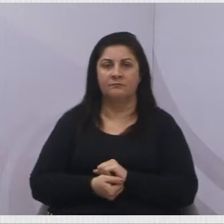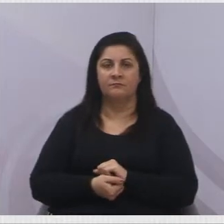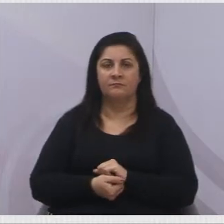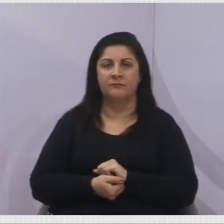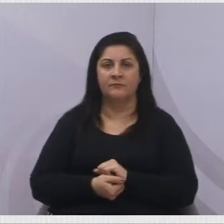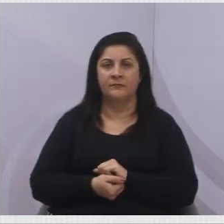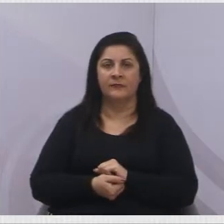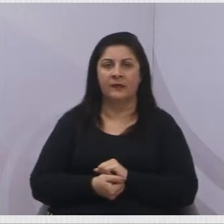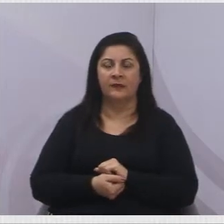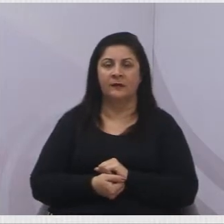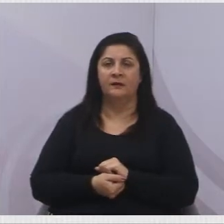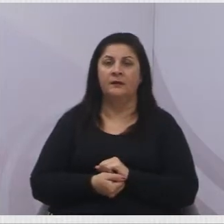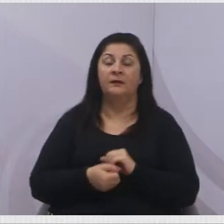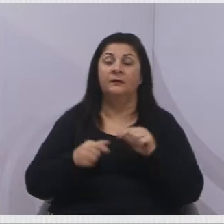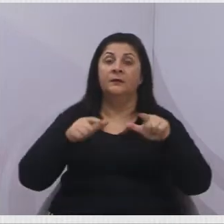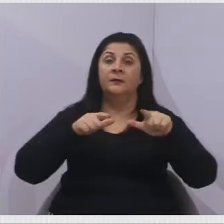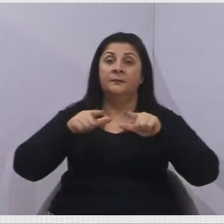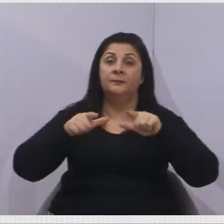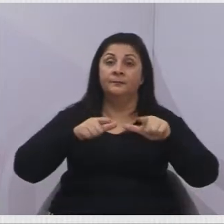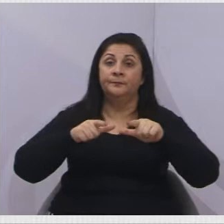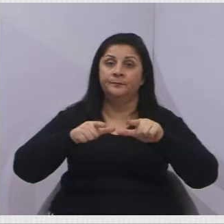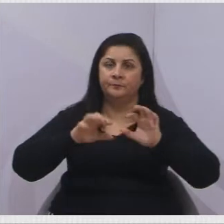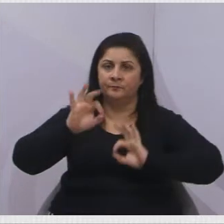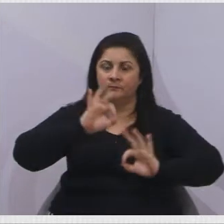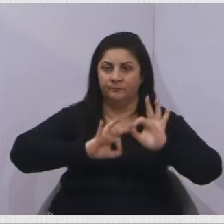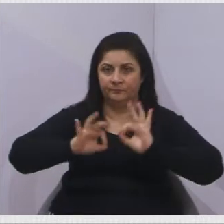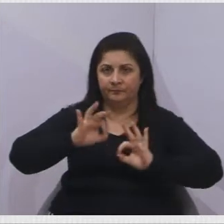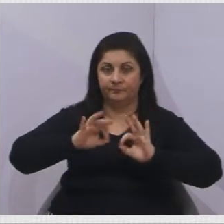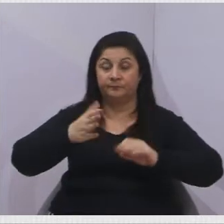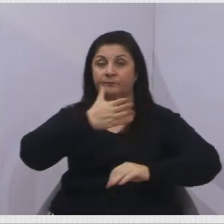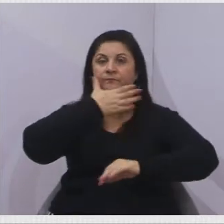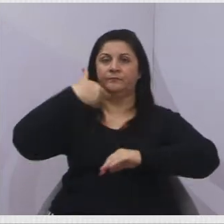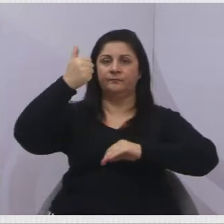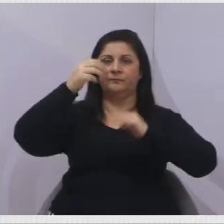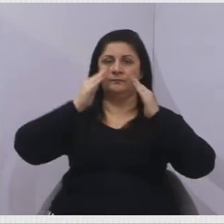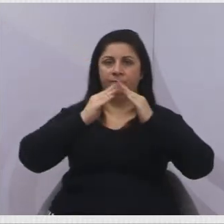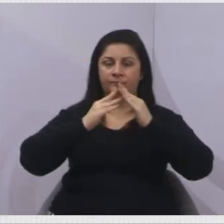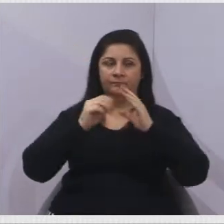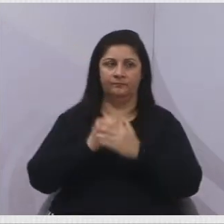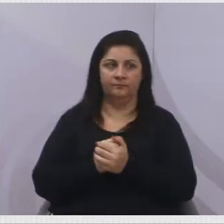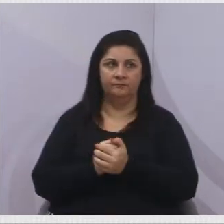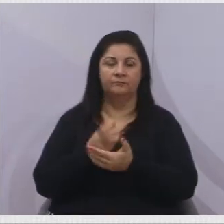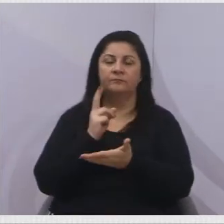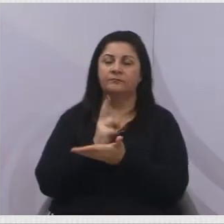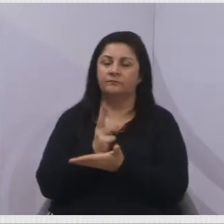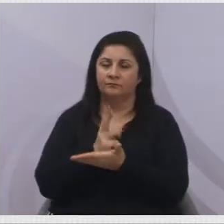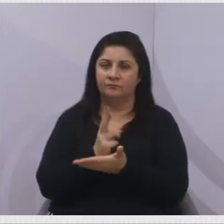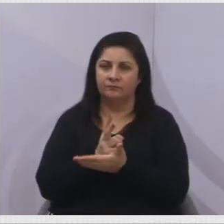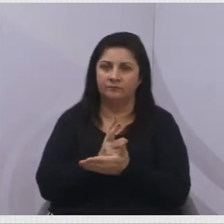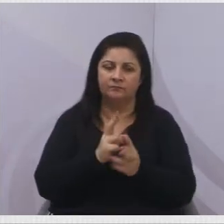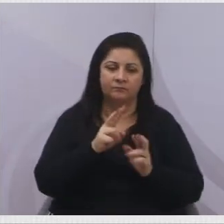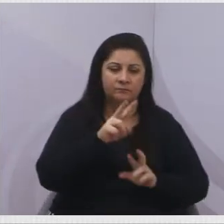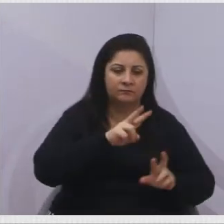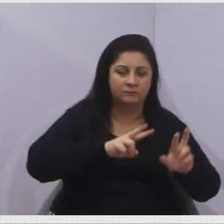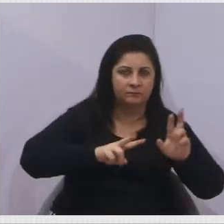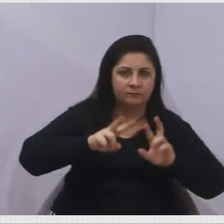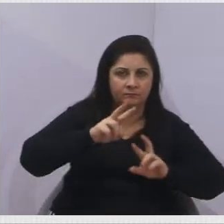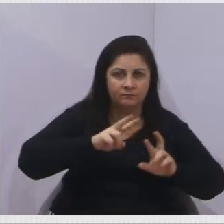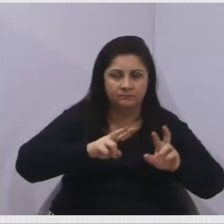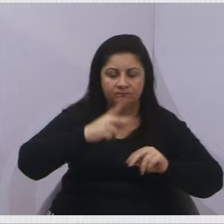Com relação às ações do programa Melhor em Casa, o programa Melhor em Casa continuou acompanhando os